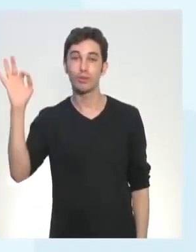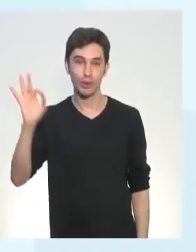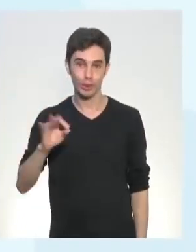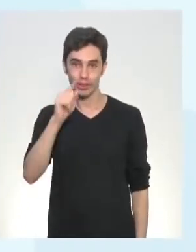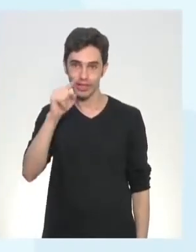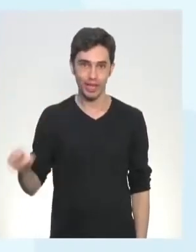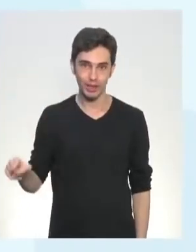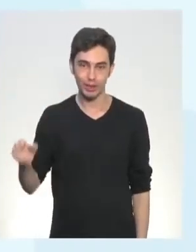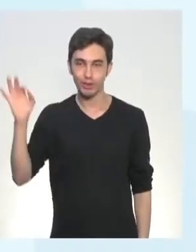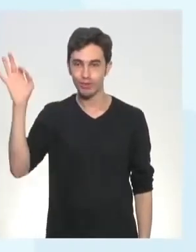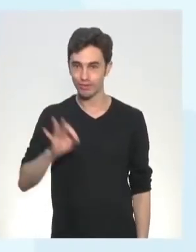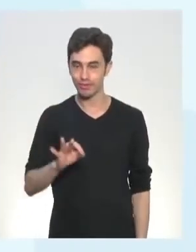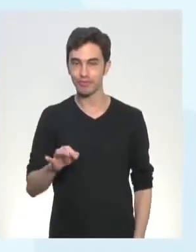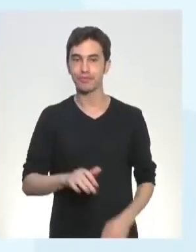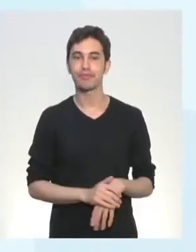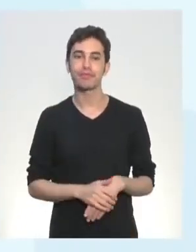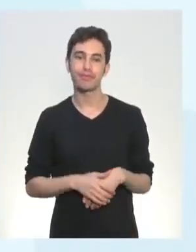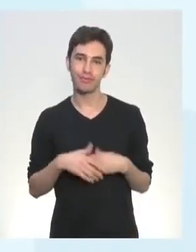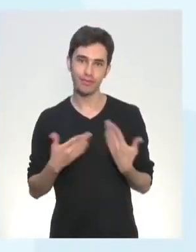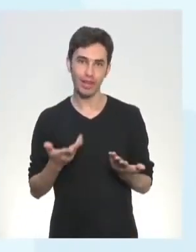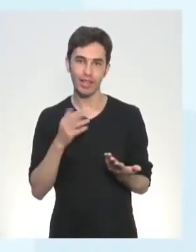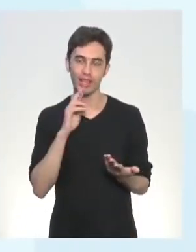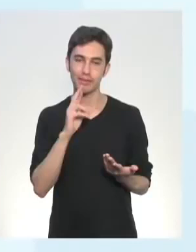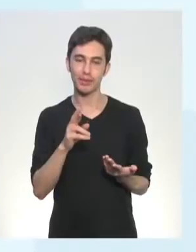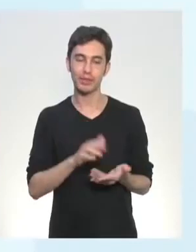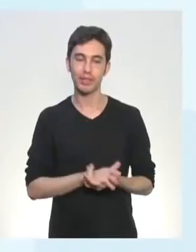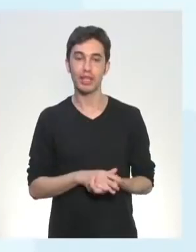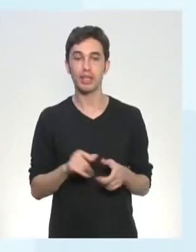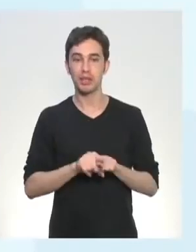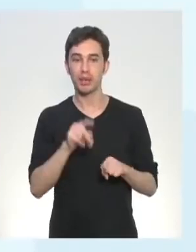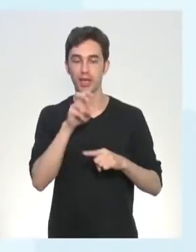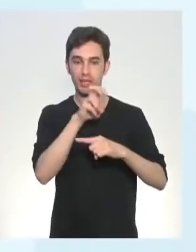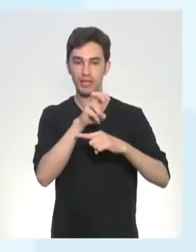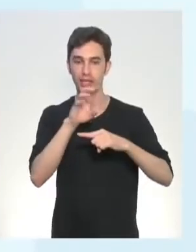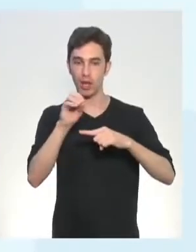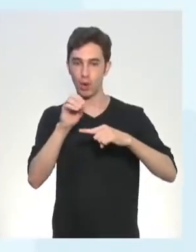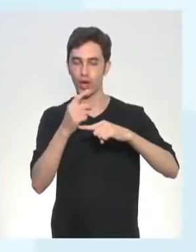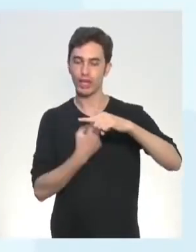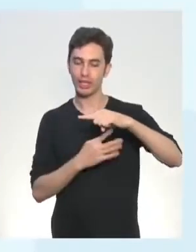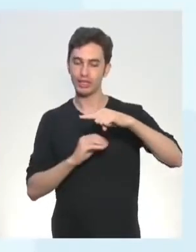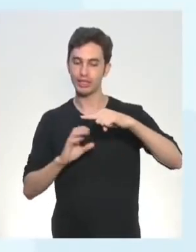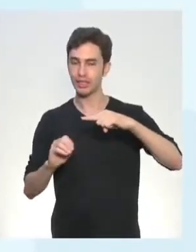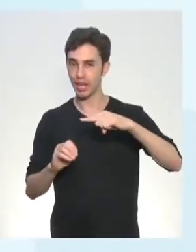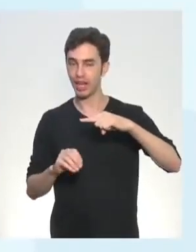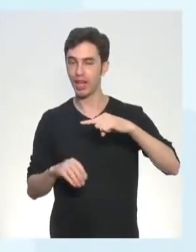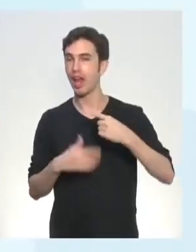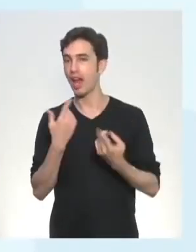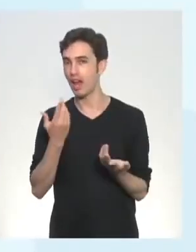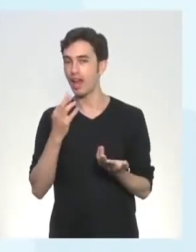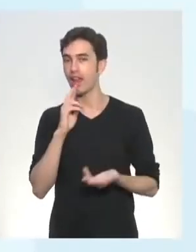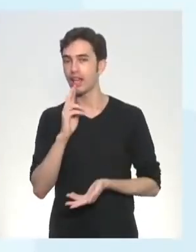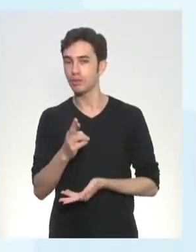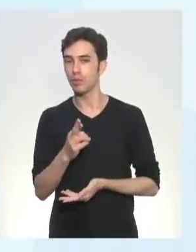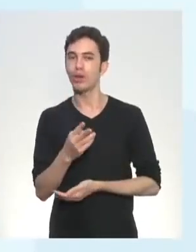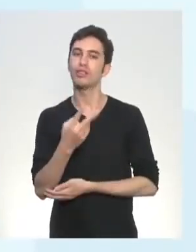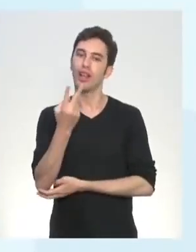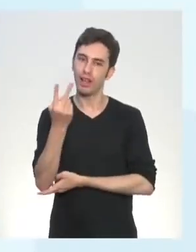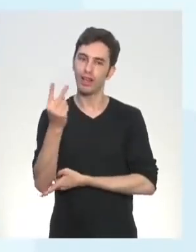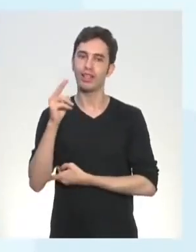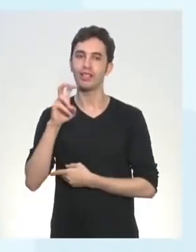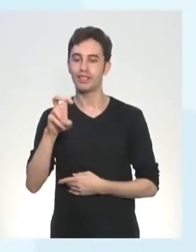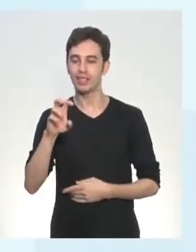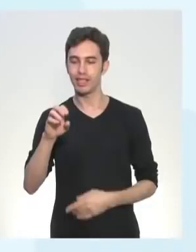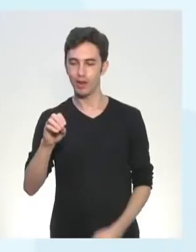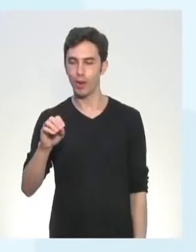número 12, com o símbolo de porcentagem do lado. Ah, e 50 centésimos, ou 50 sobre 100, 50 para 100, você tem